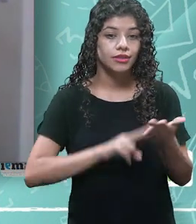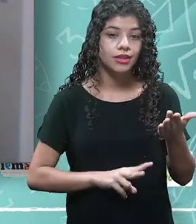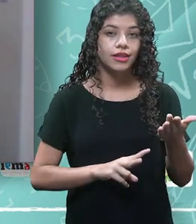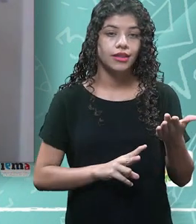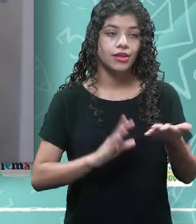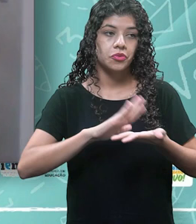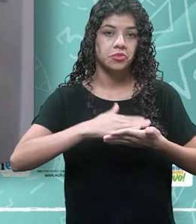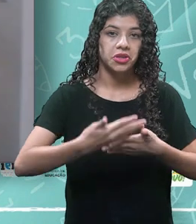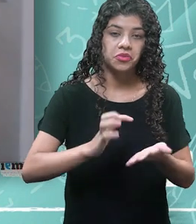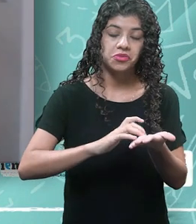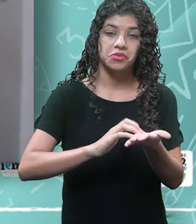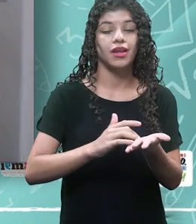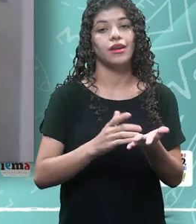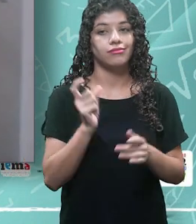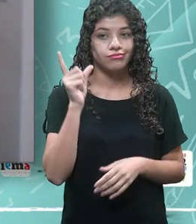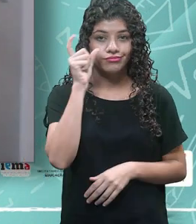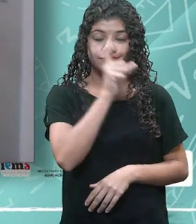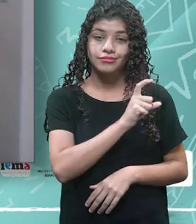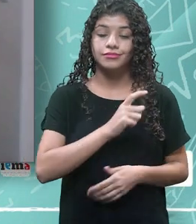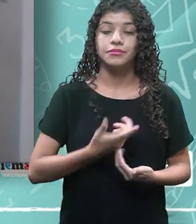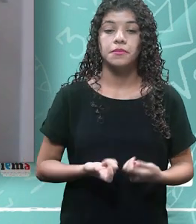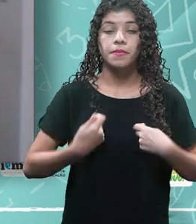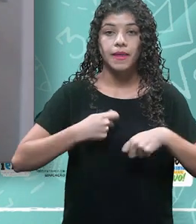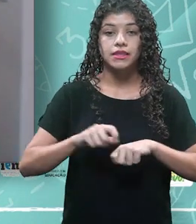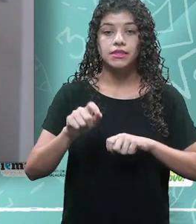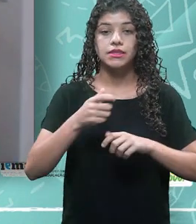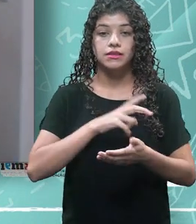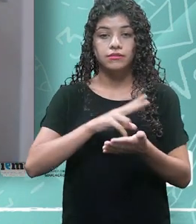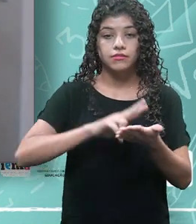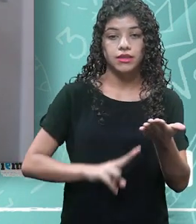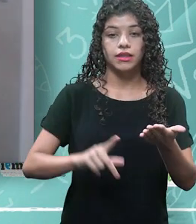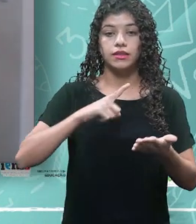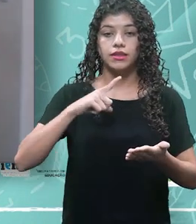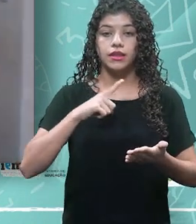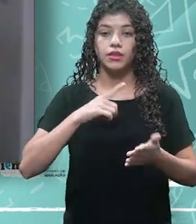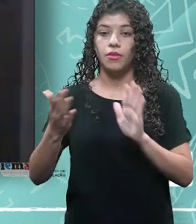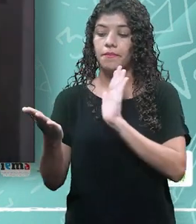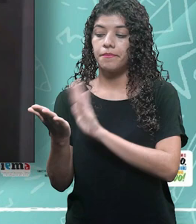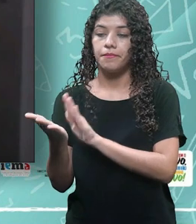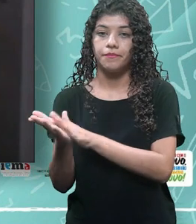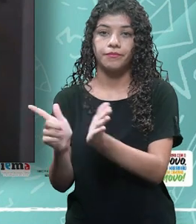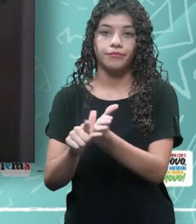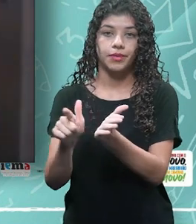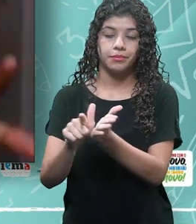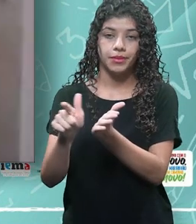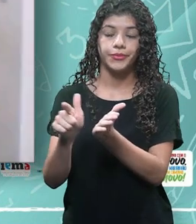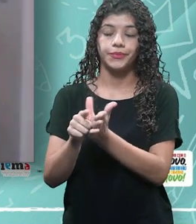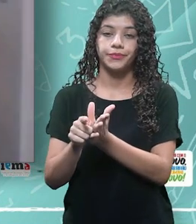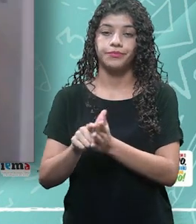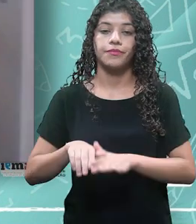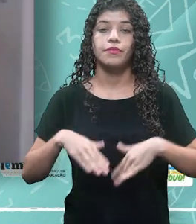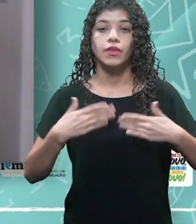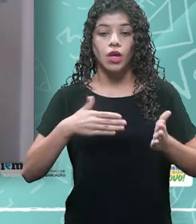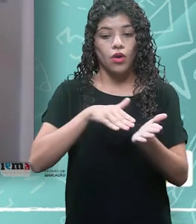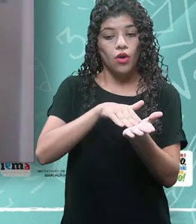método de leitura não é recomendado para você você precisa ler preferencialmente tendo papel em mão tá